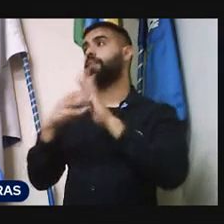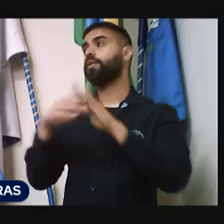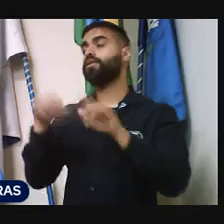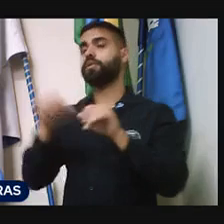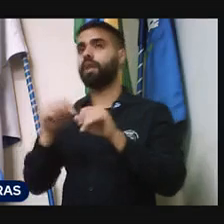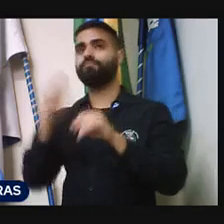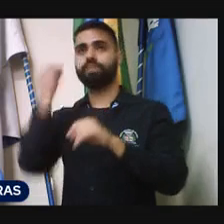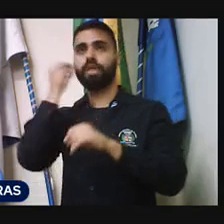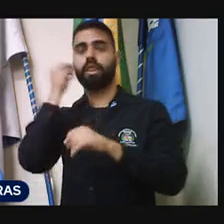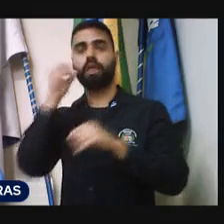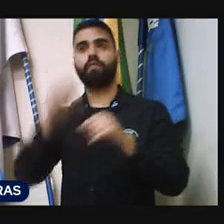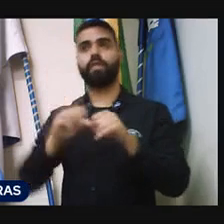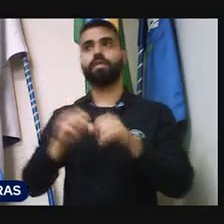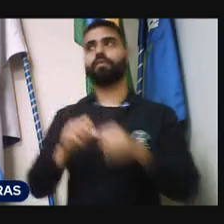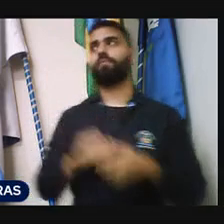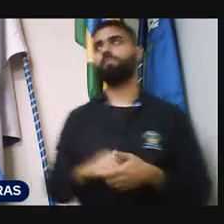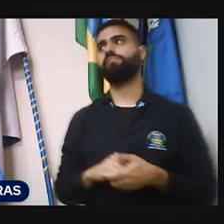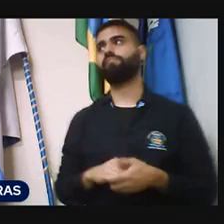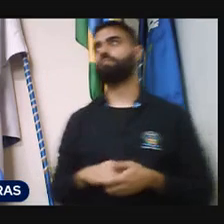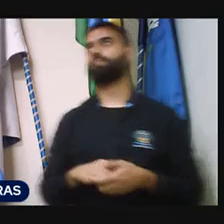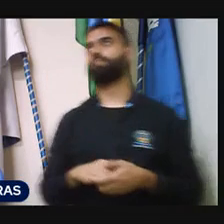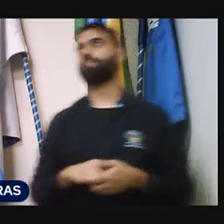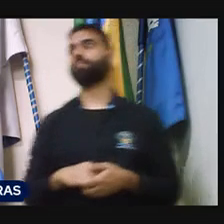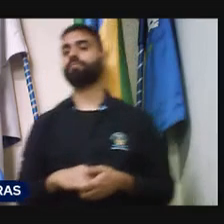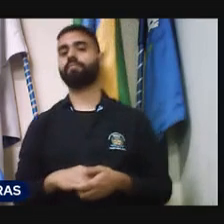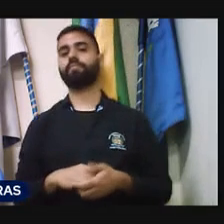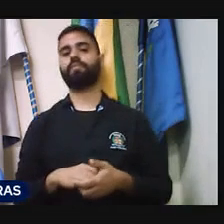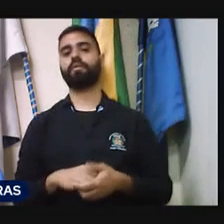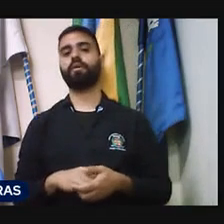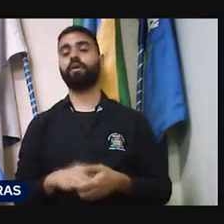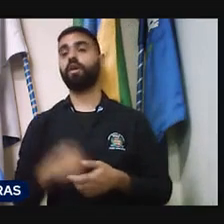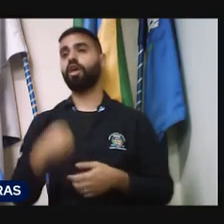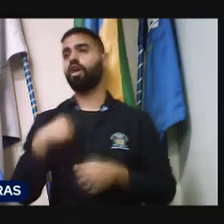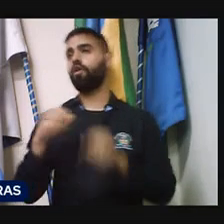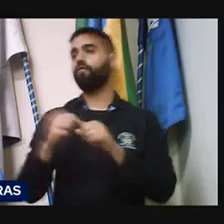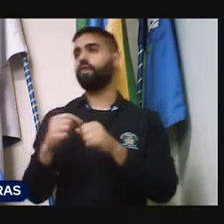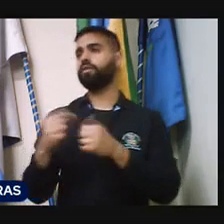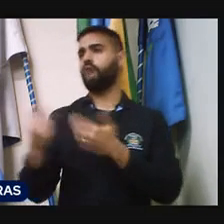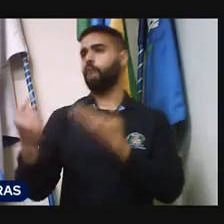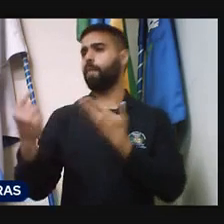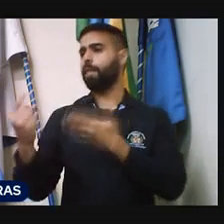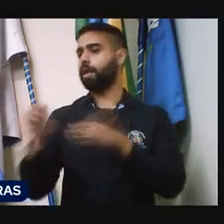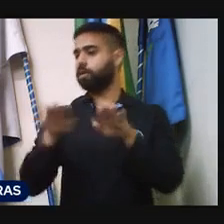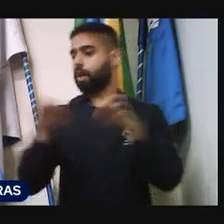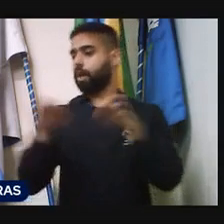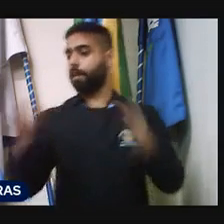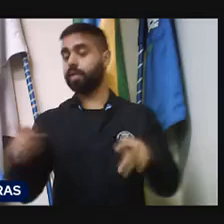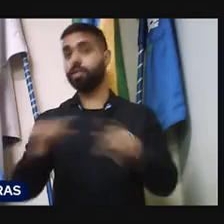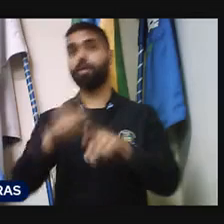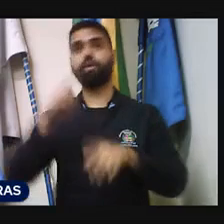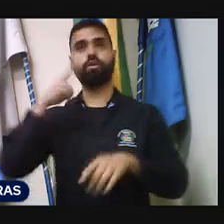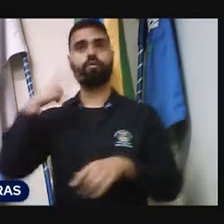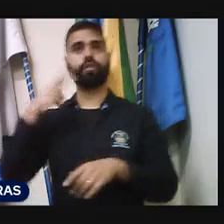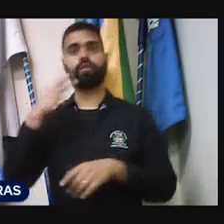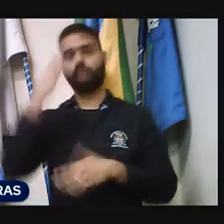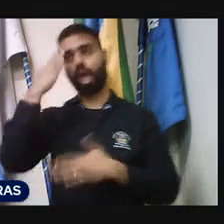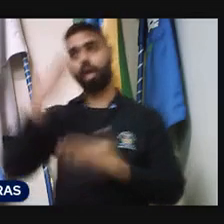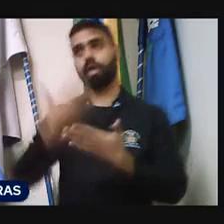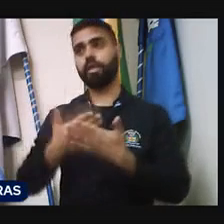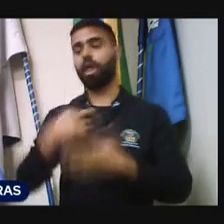isso na medida do possível onde o rendo minhas homenagens a mesa e os vereadores que